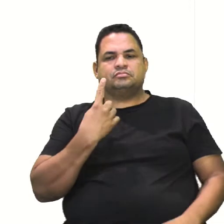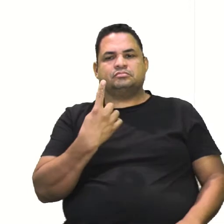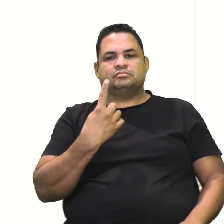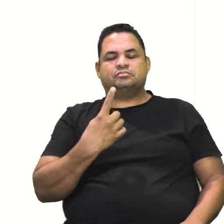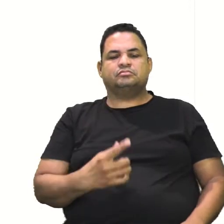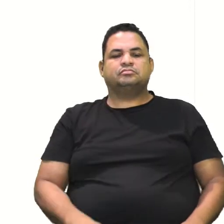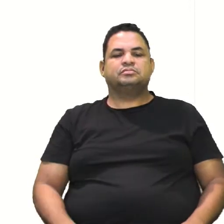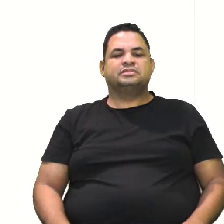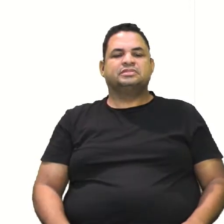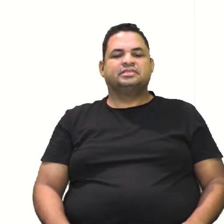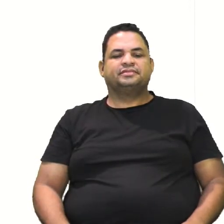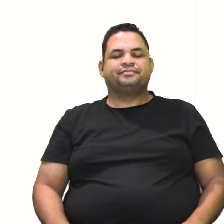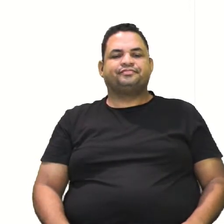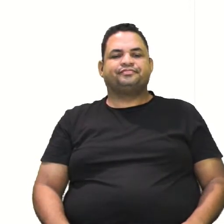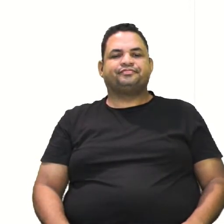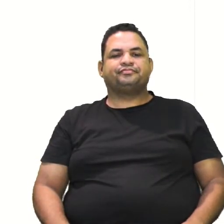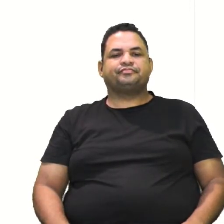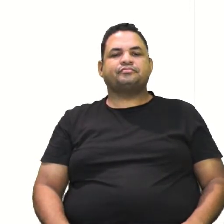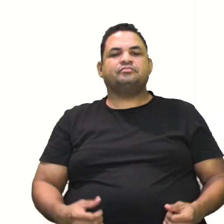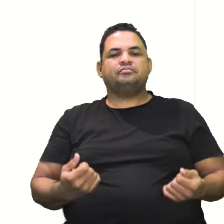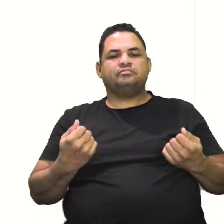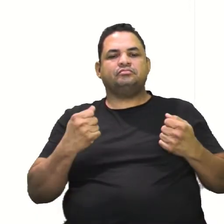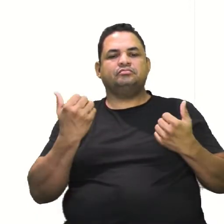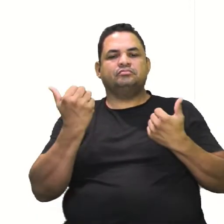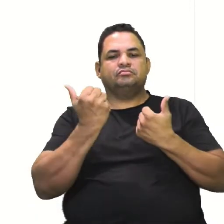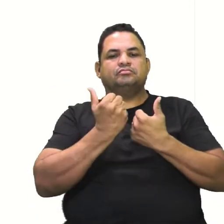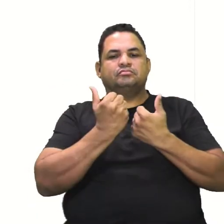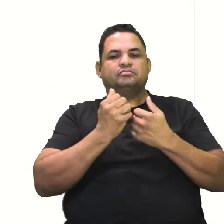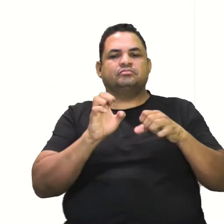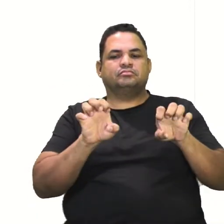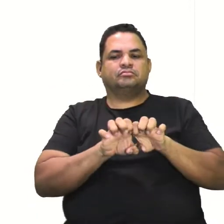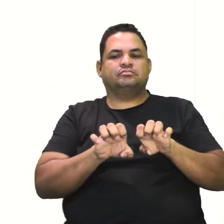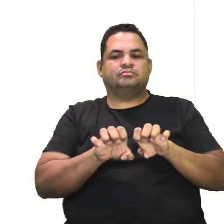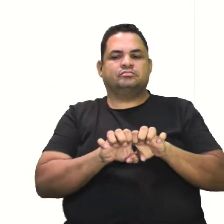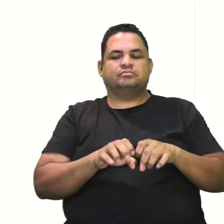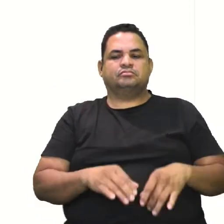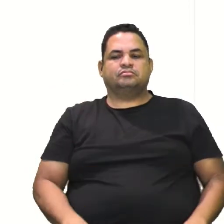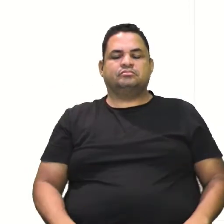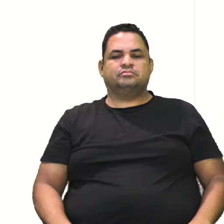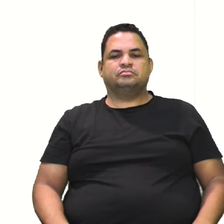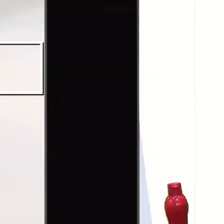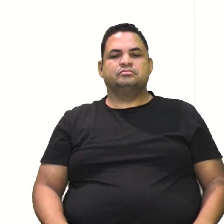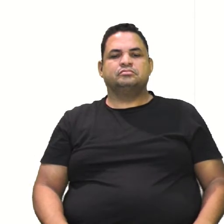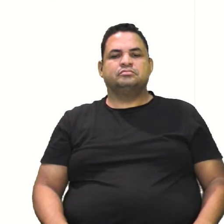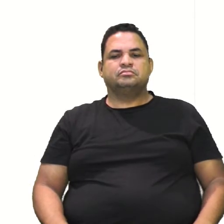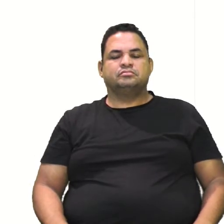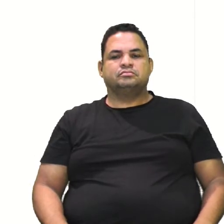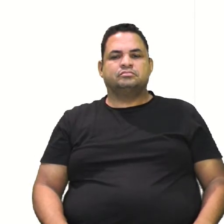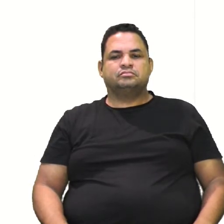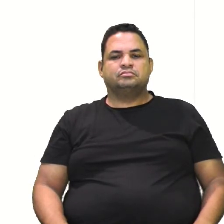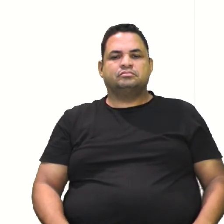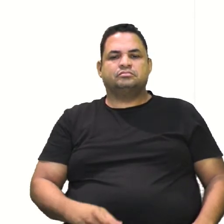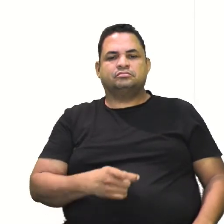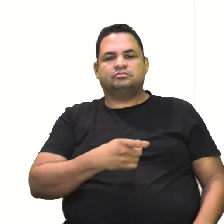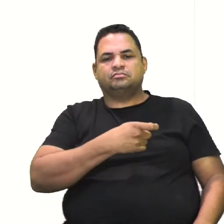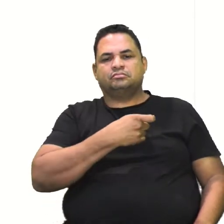vale 1. Agora, a gente pode colocar na equação? Sim. Então, vamos lá. Tananã. X menos A vai ser